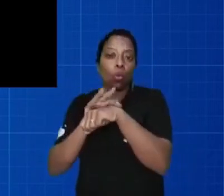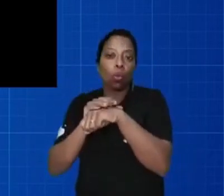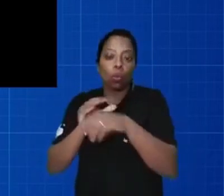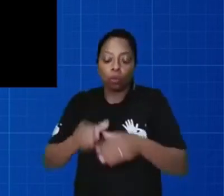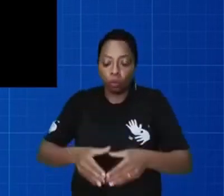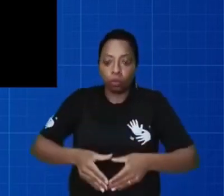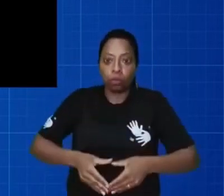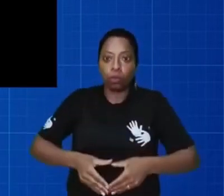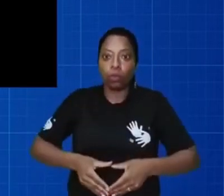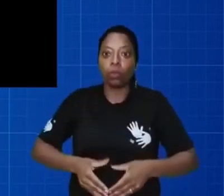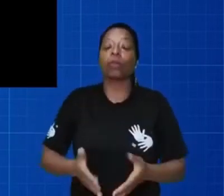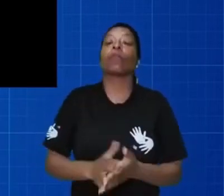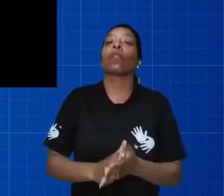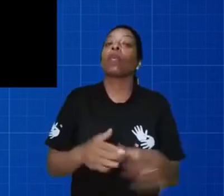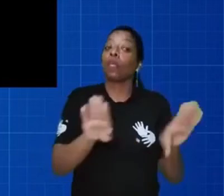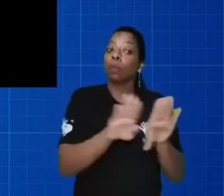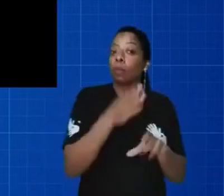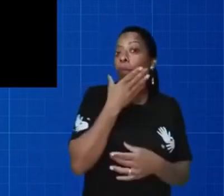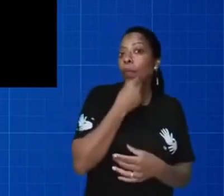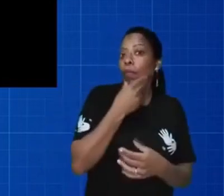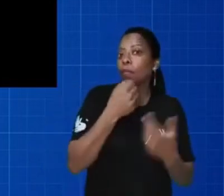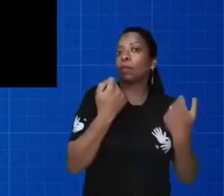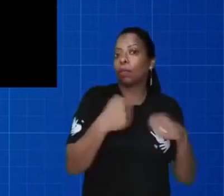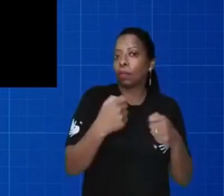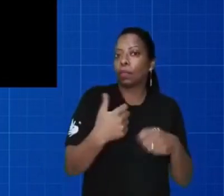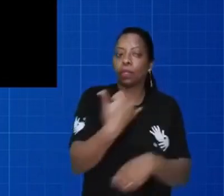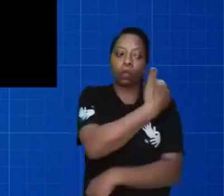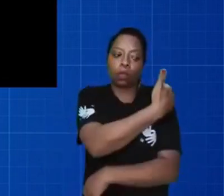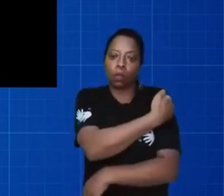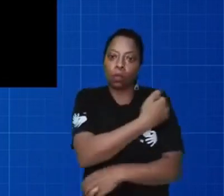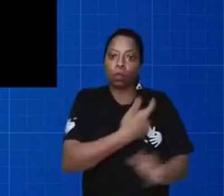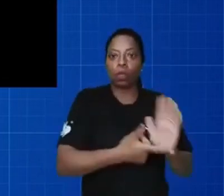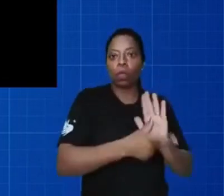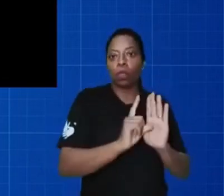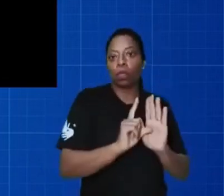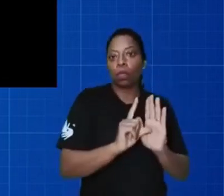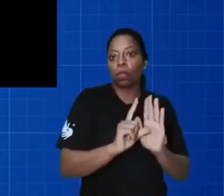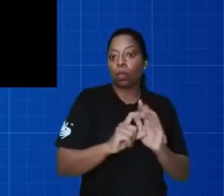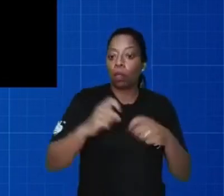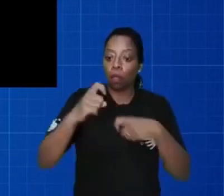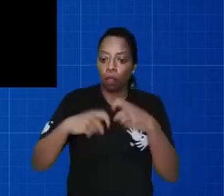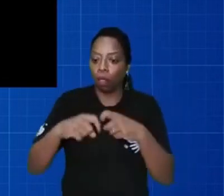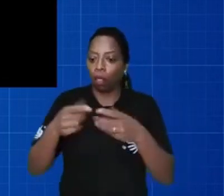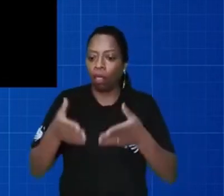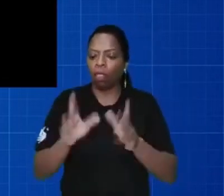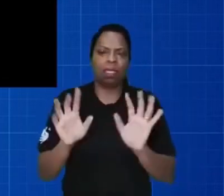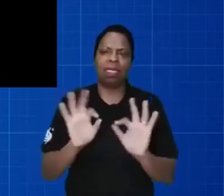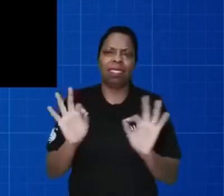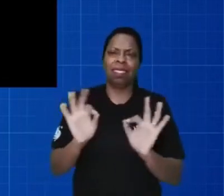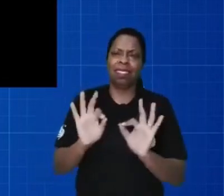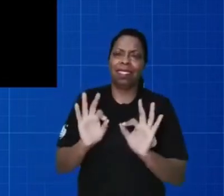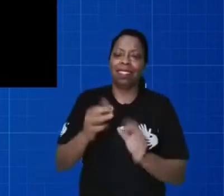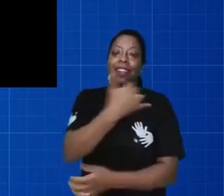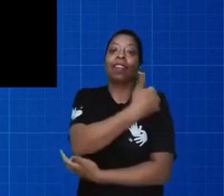desse contato. Então, é uma vacina extremamente importante no nosso calendário vacinal, ele vai proteger contra um futuro